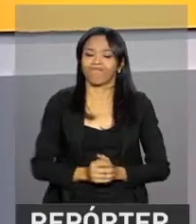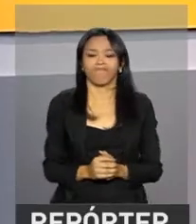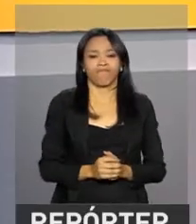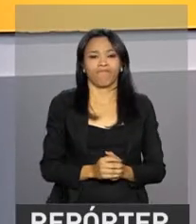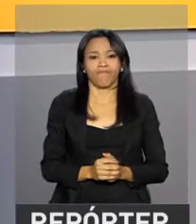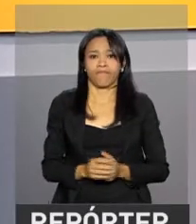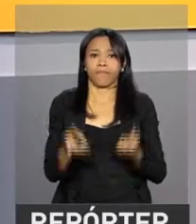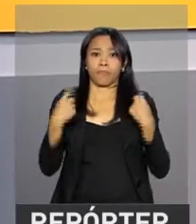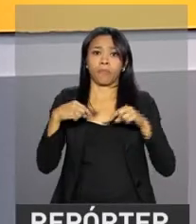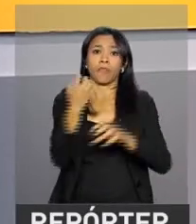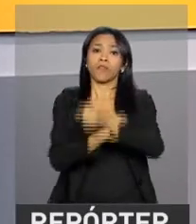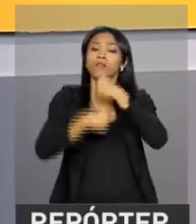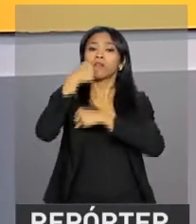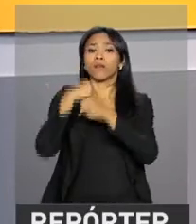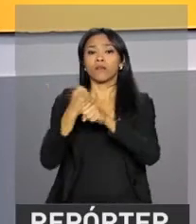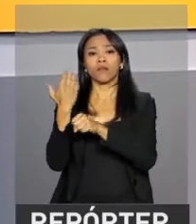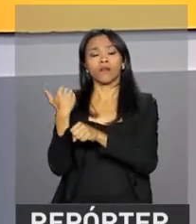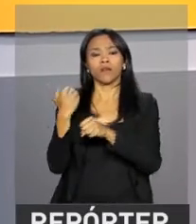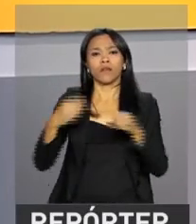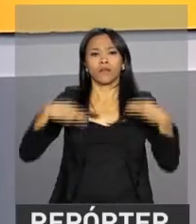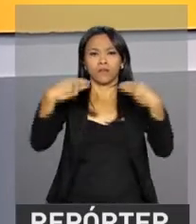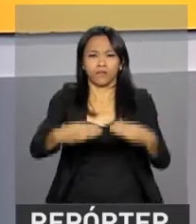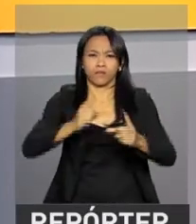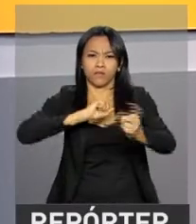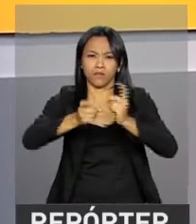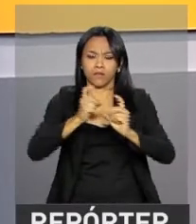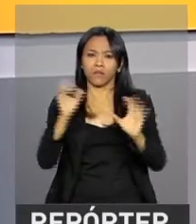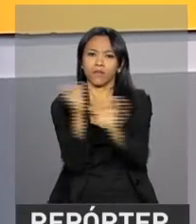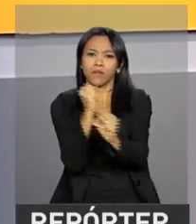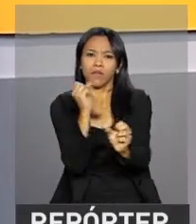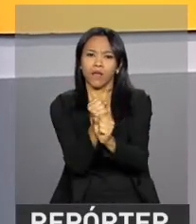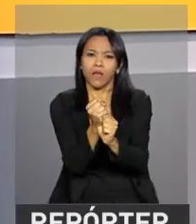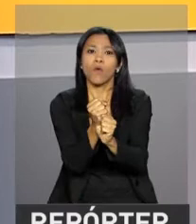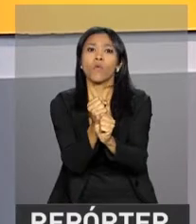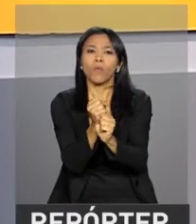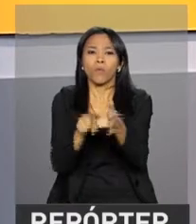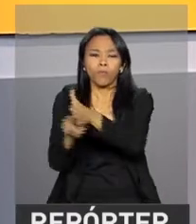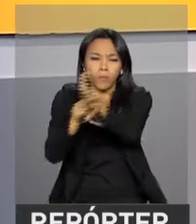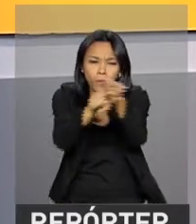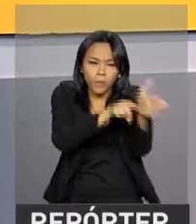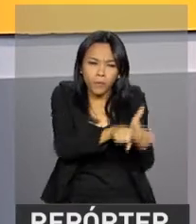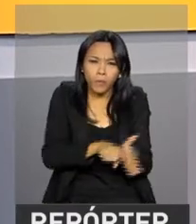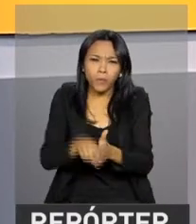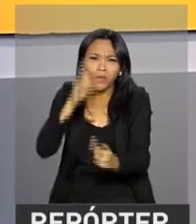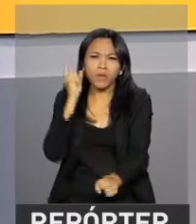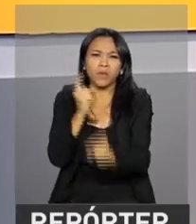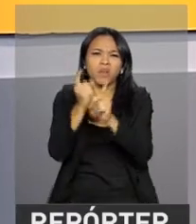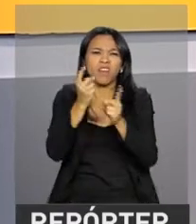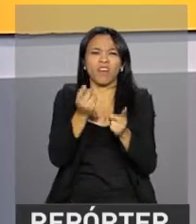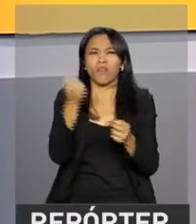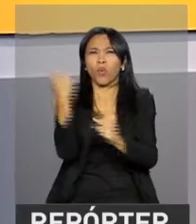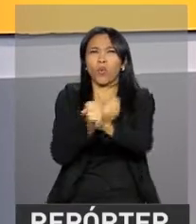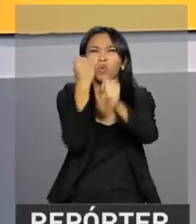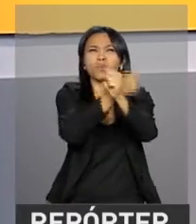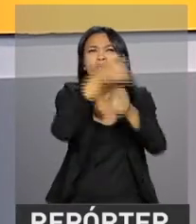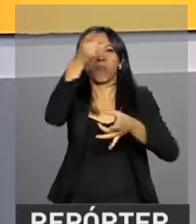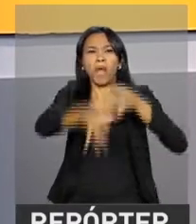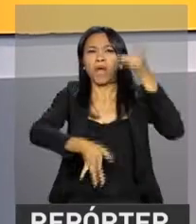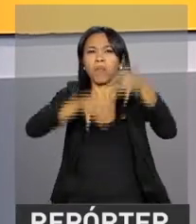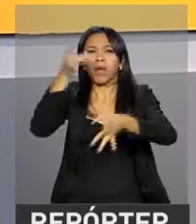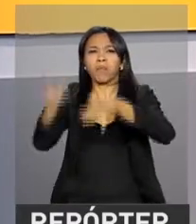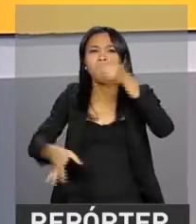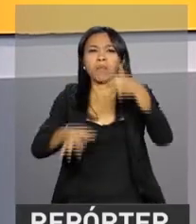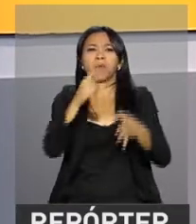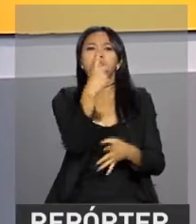no ano passado o ministério do planejamento fez um levantamento encontrou mil e 600 obras abandonadas são